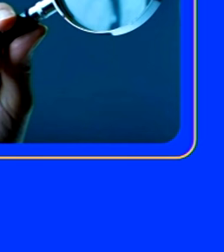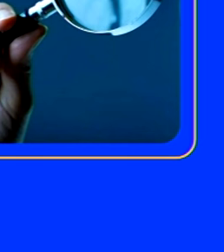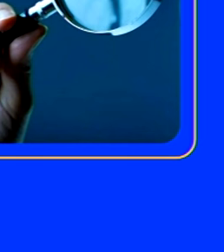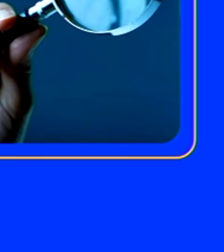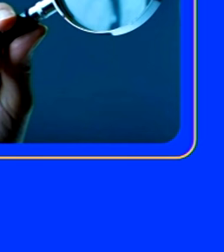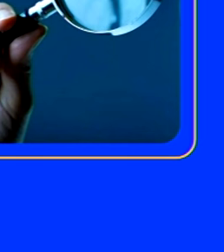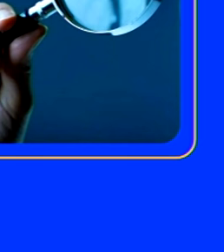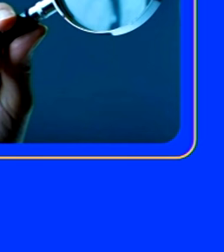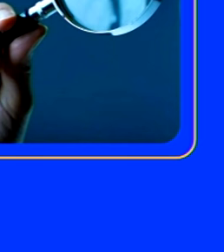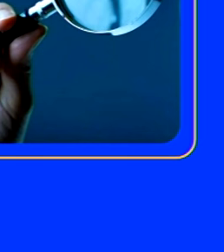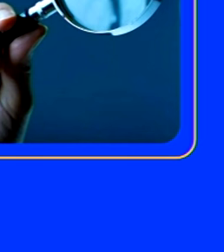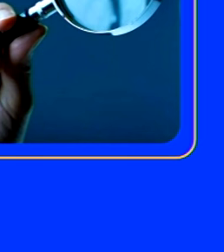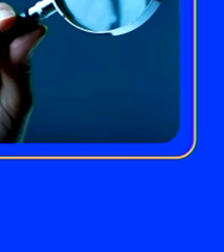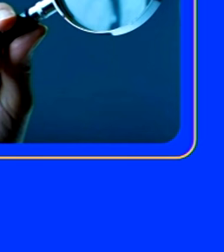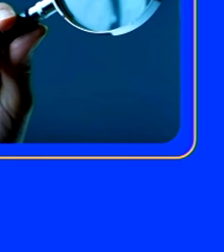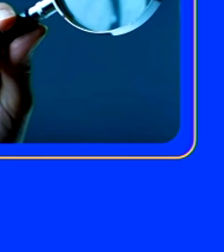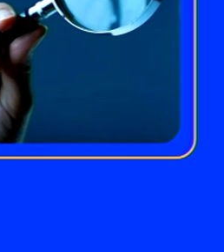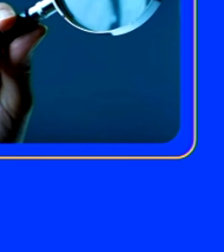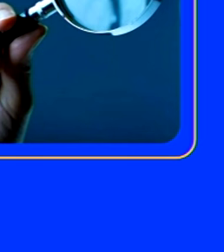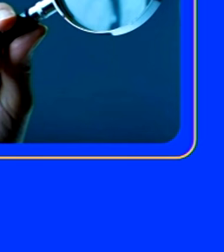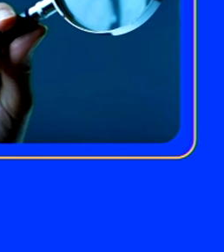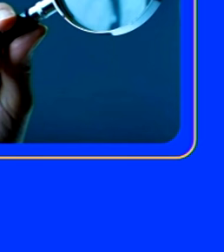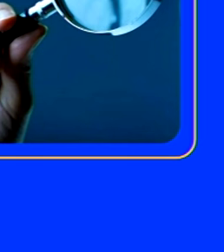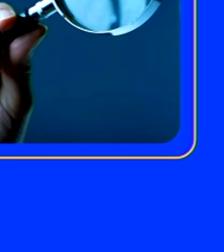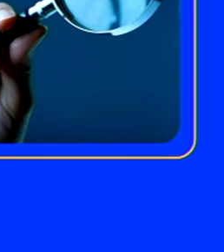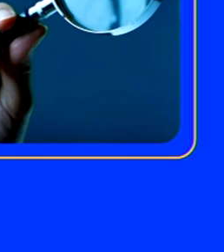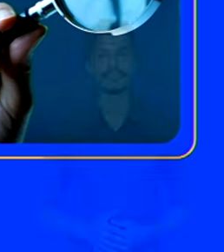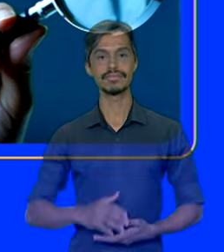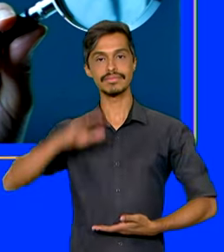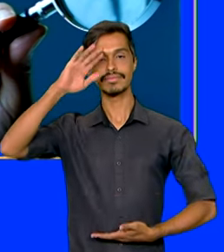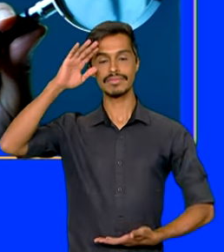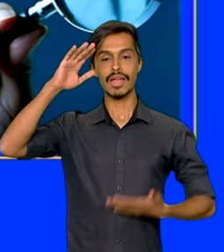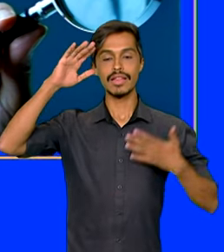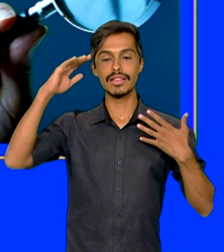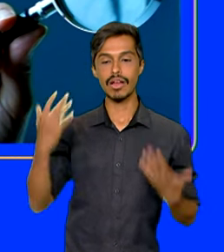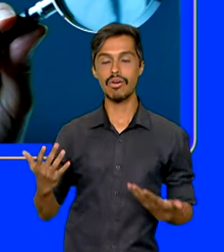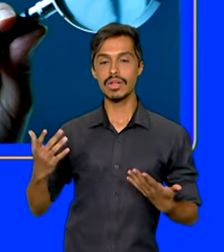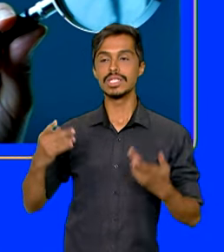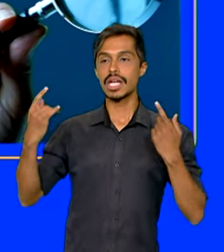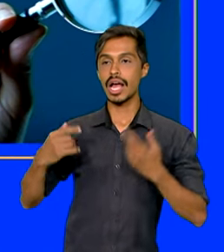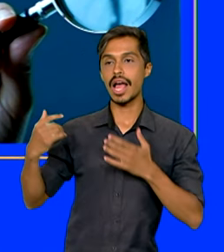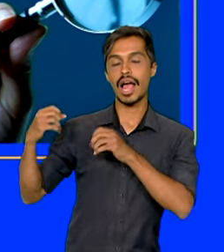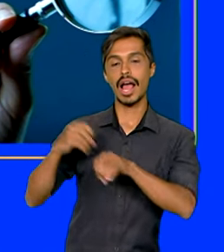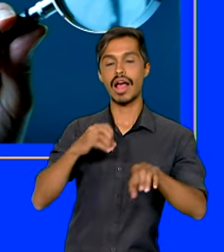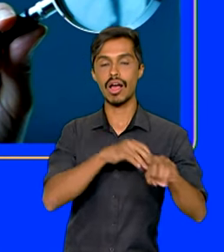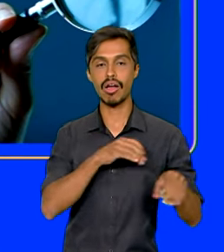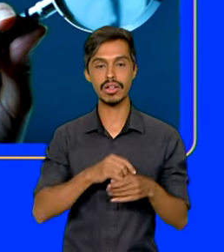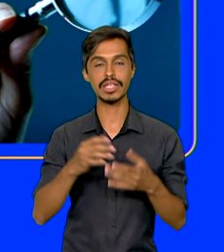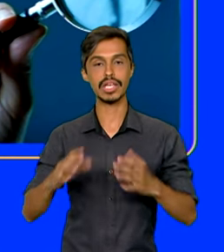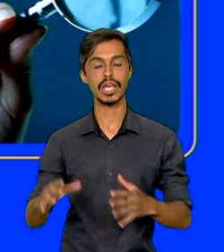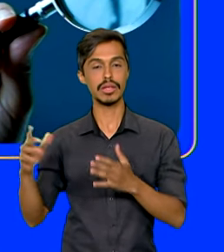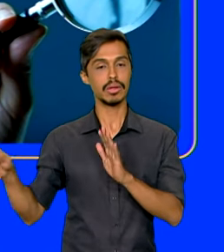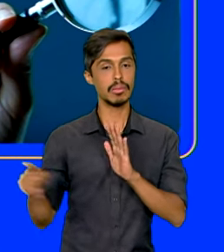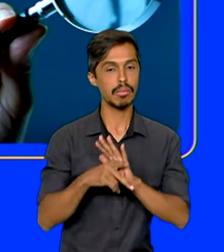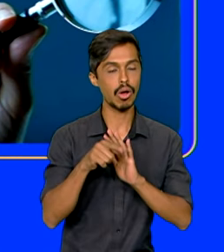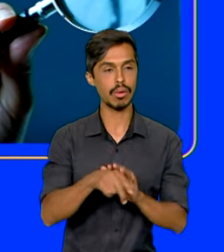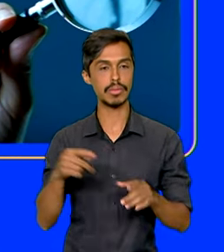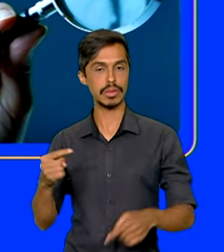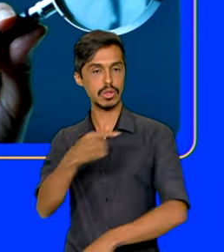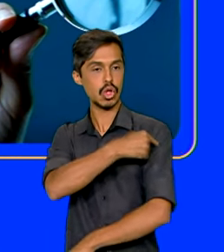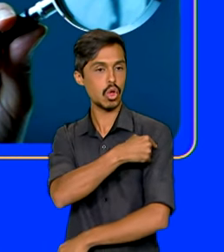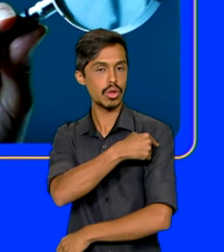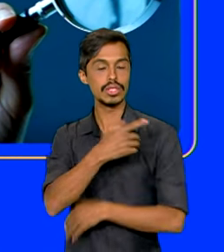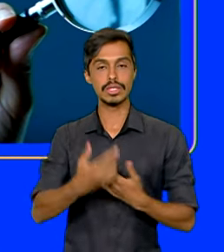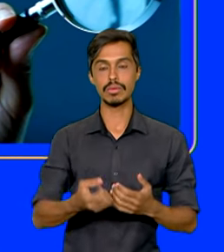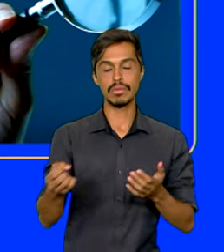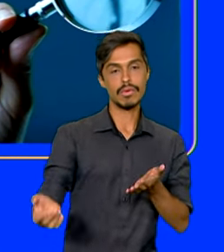importante. Para isso, né, para a retomada das altas coberturas vacinais, lembrando que o Brasil